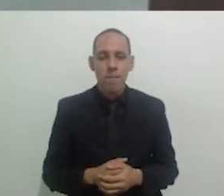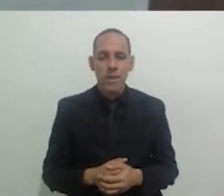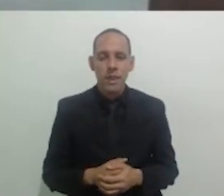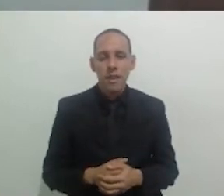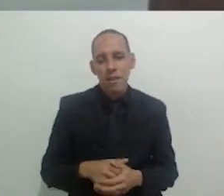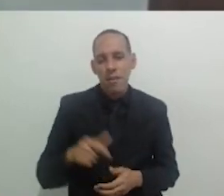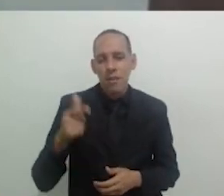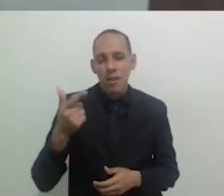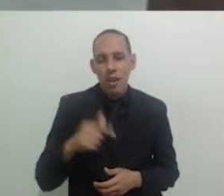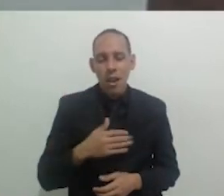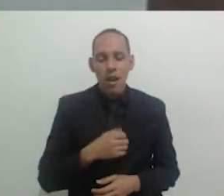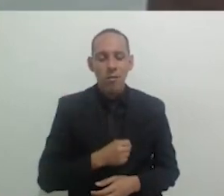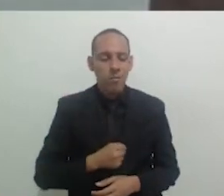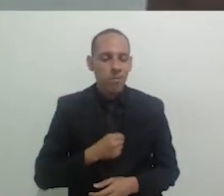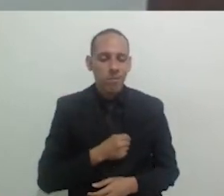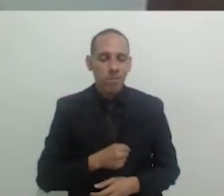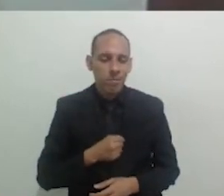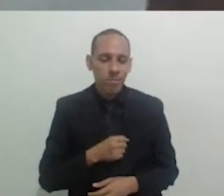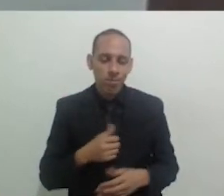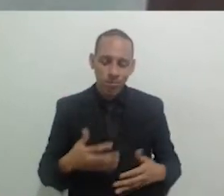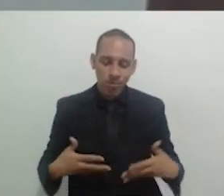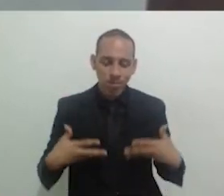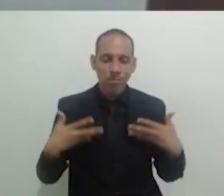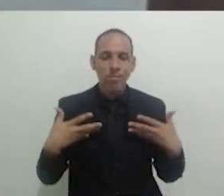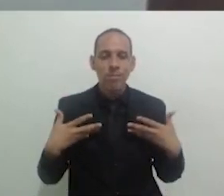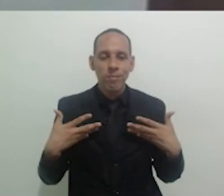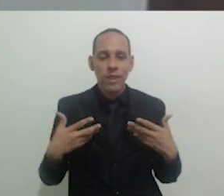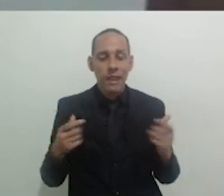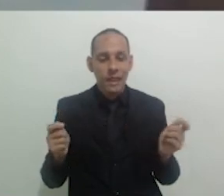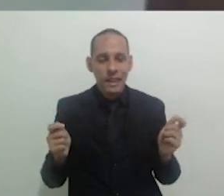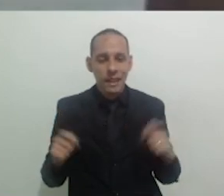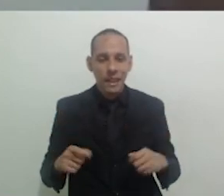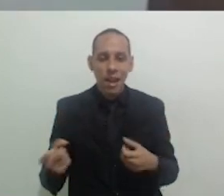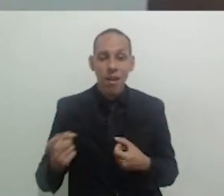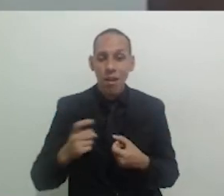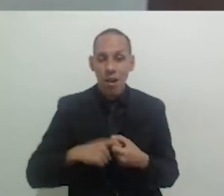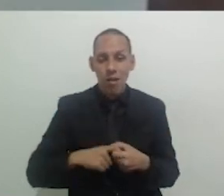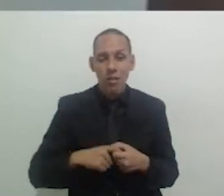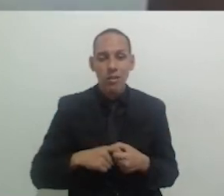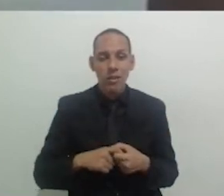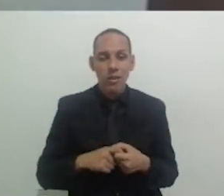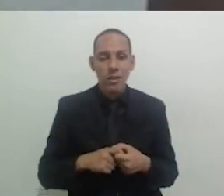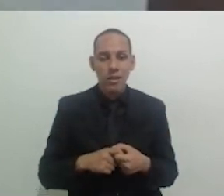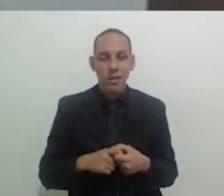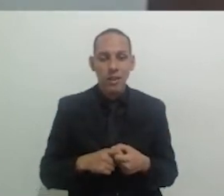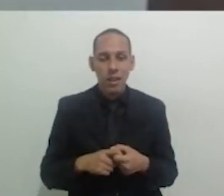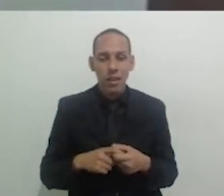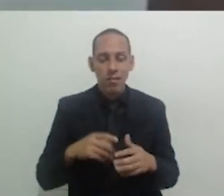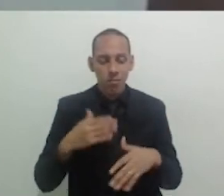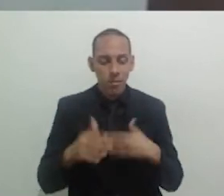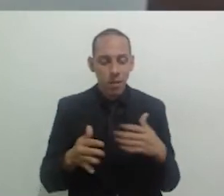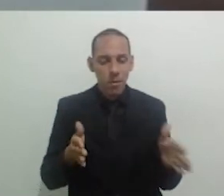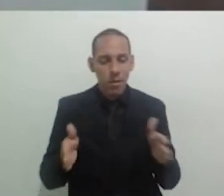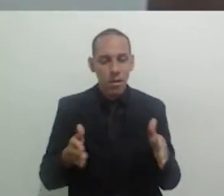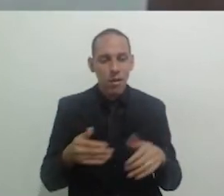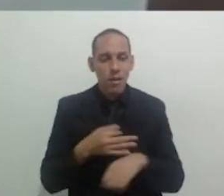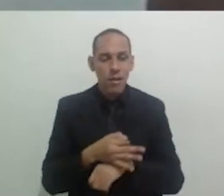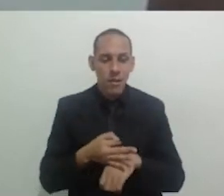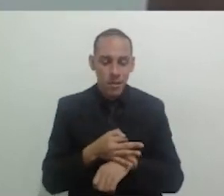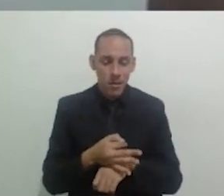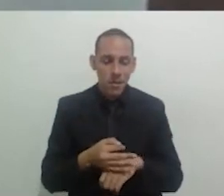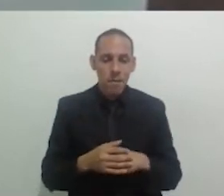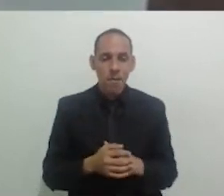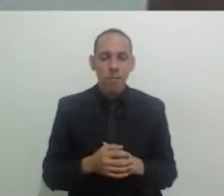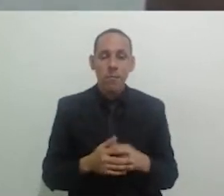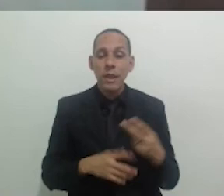a honra de poder retornar a esta Corte após esse breve período de férias. No segundo momento, senhor